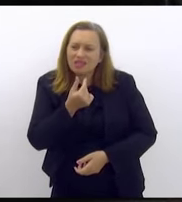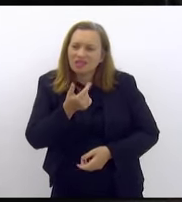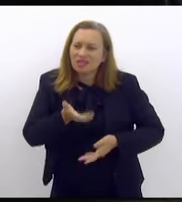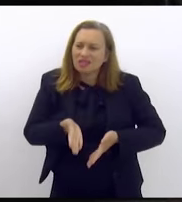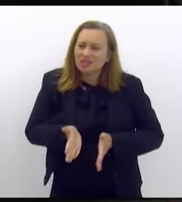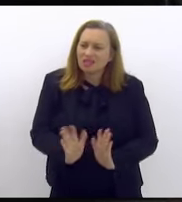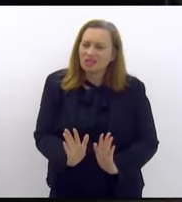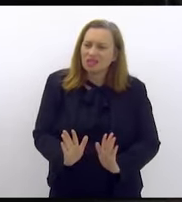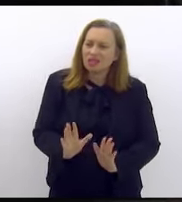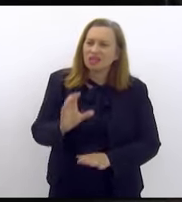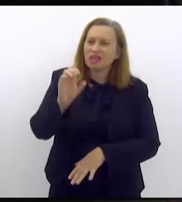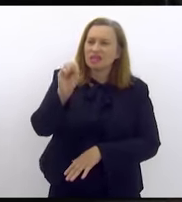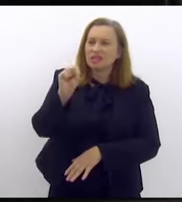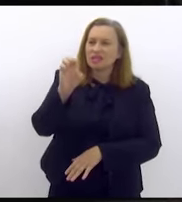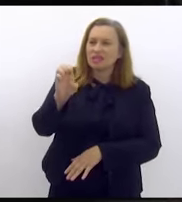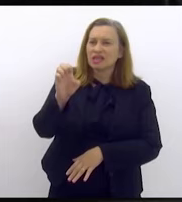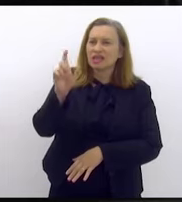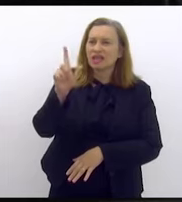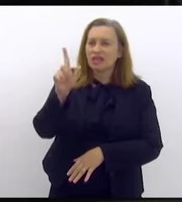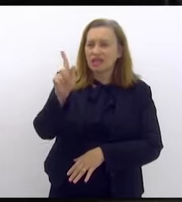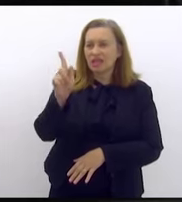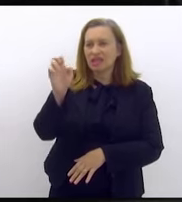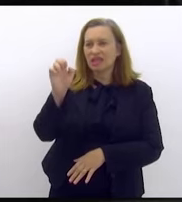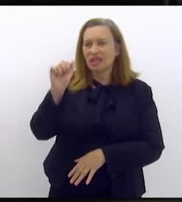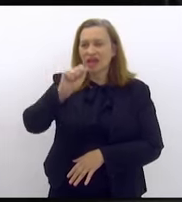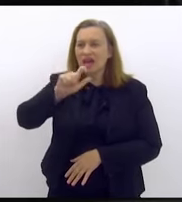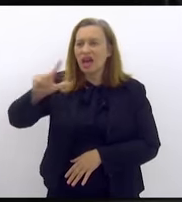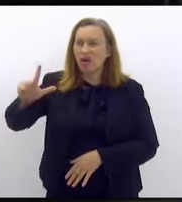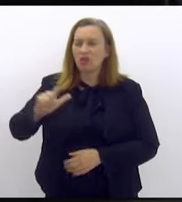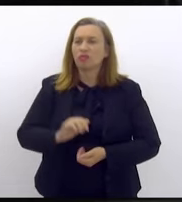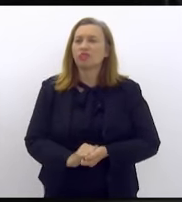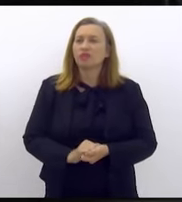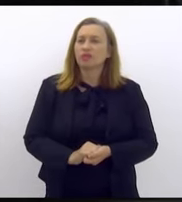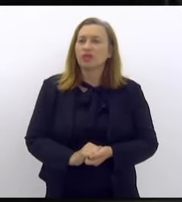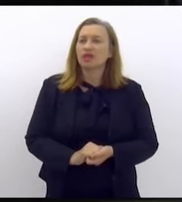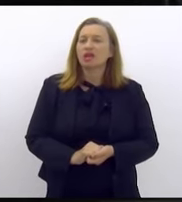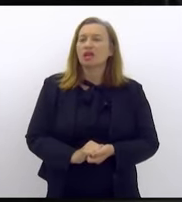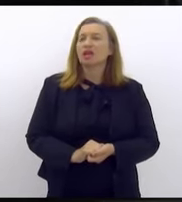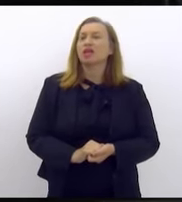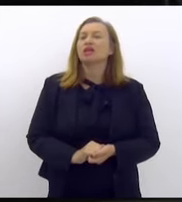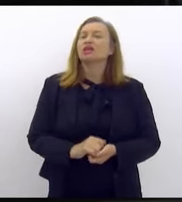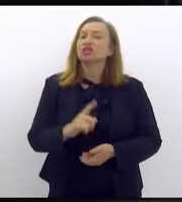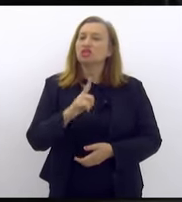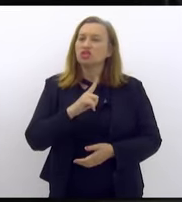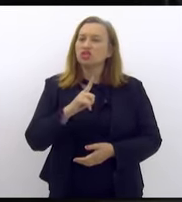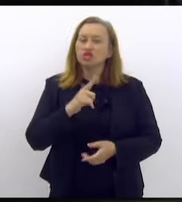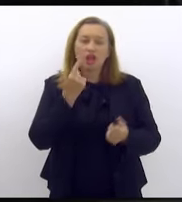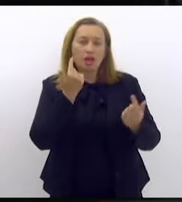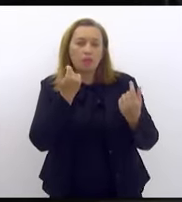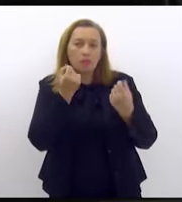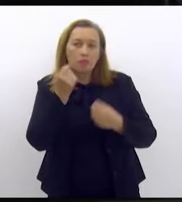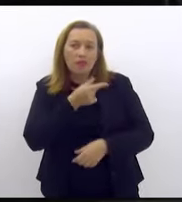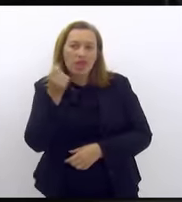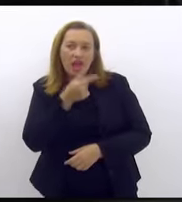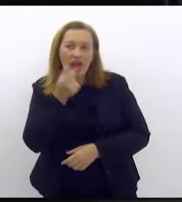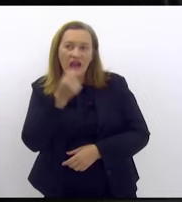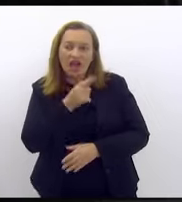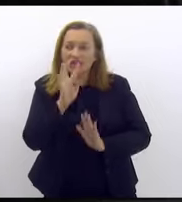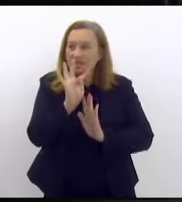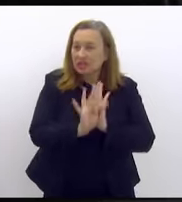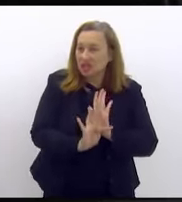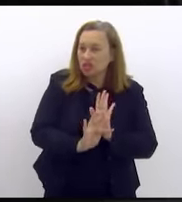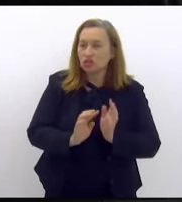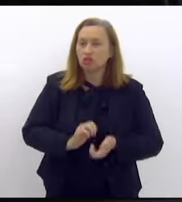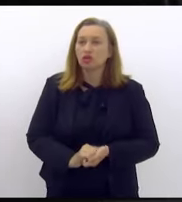africana. Entre as mensagens que foram trocadas, tinha, em forma de piada, textos do